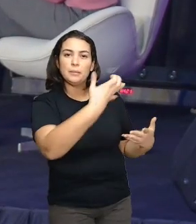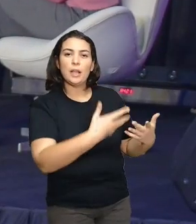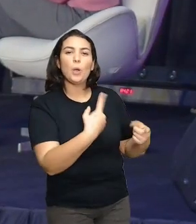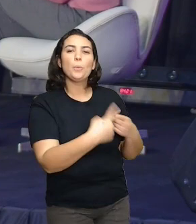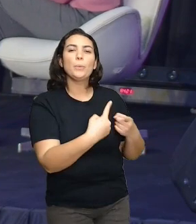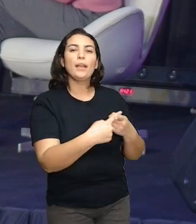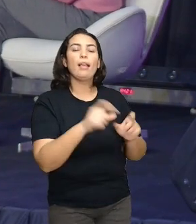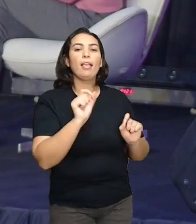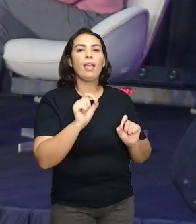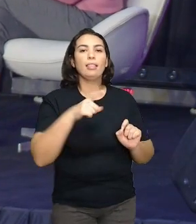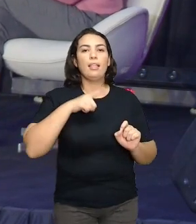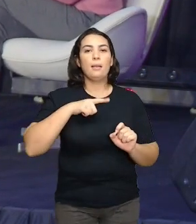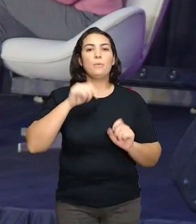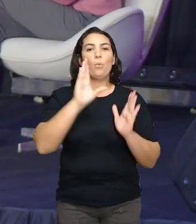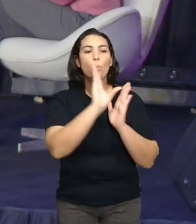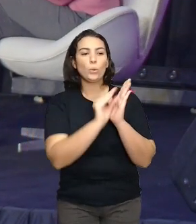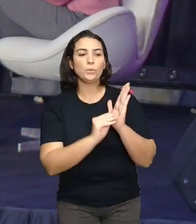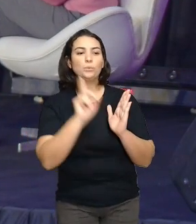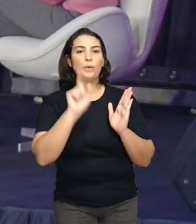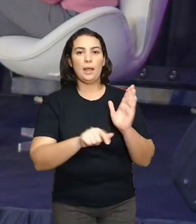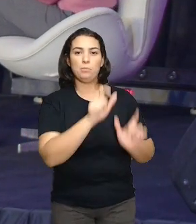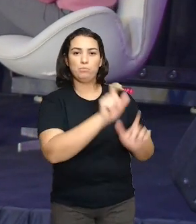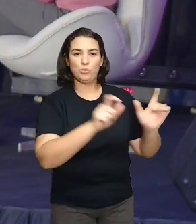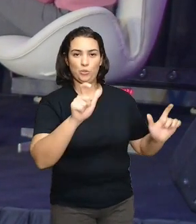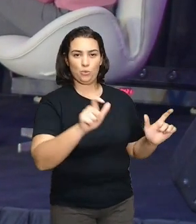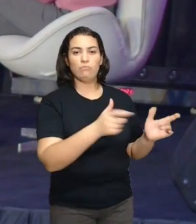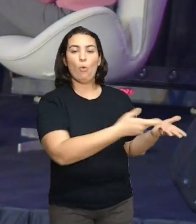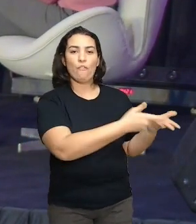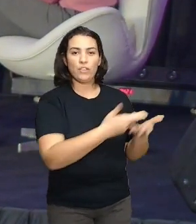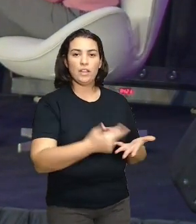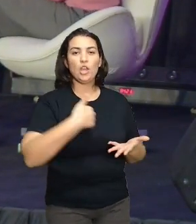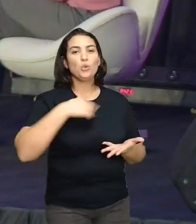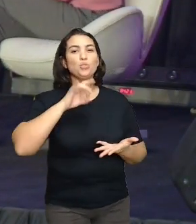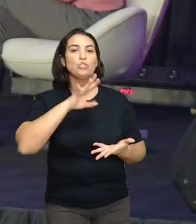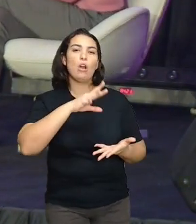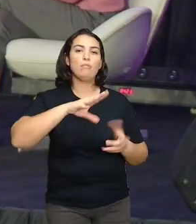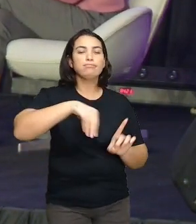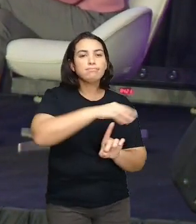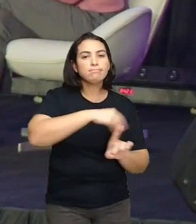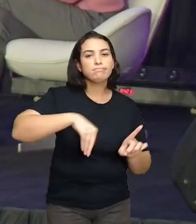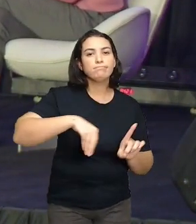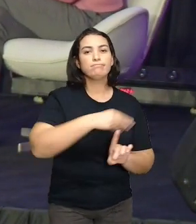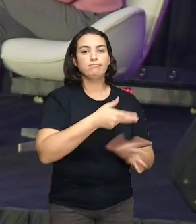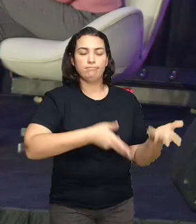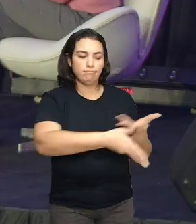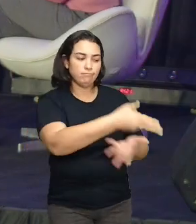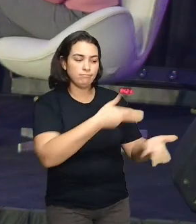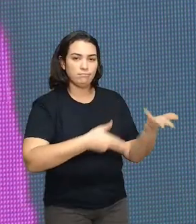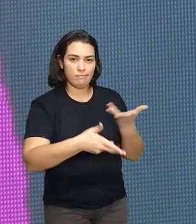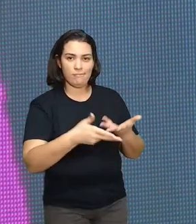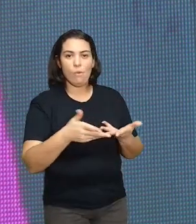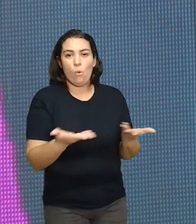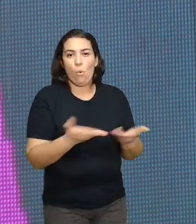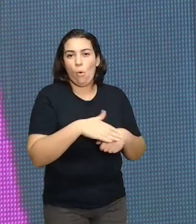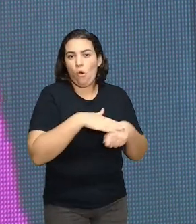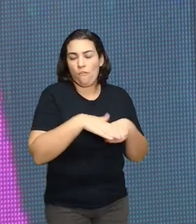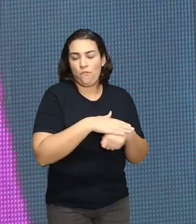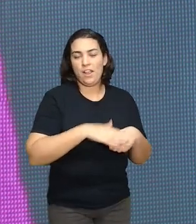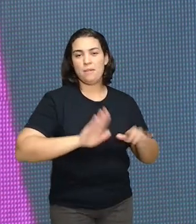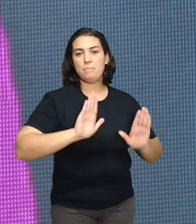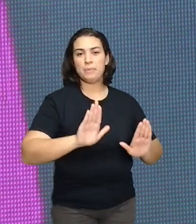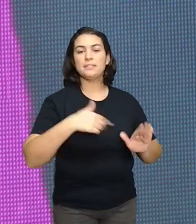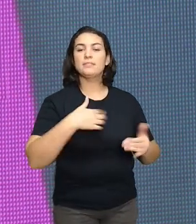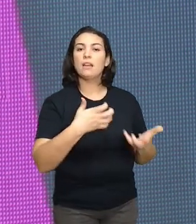nossas convidadas. O meu papel aqui é facilitar essa conversa. E para já começar, então, eu